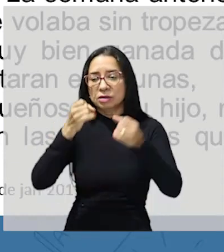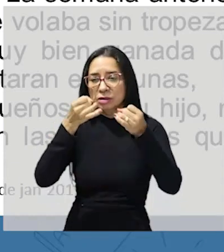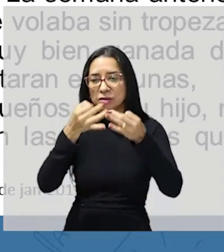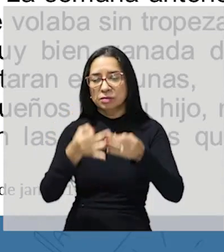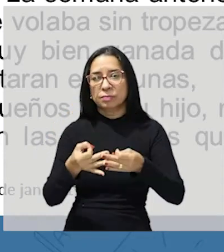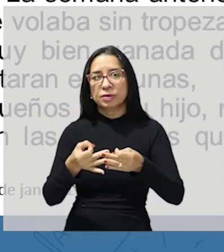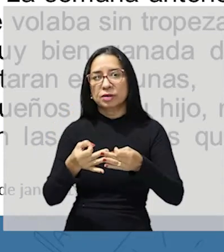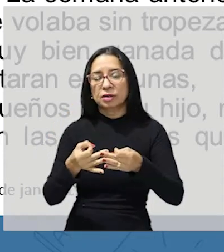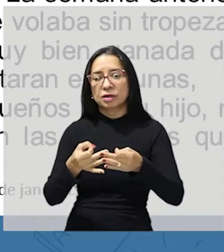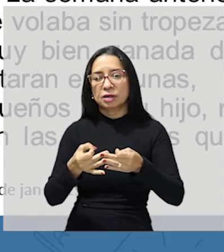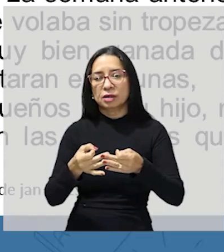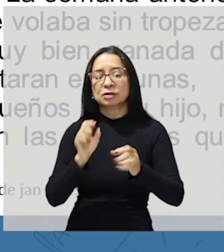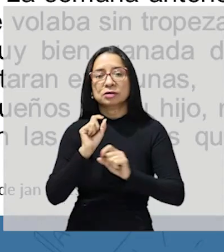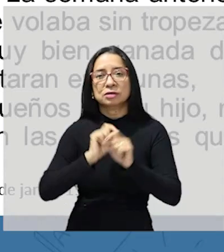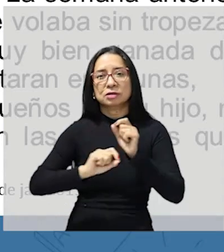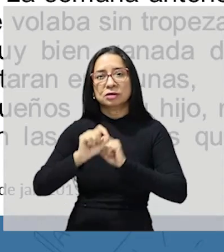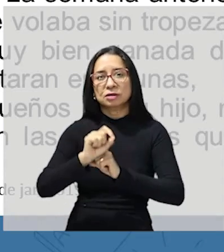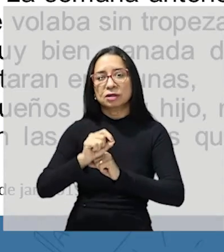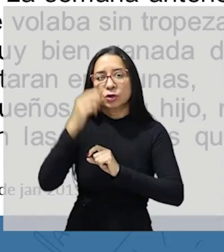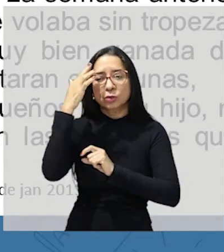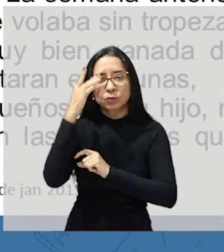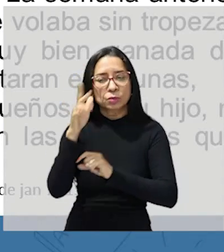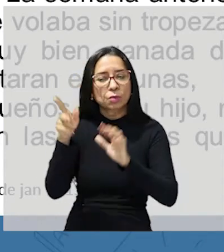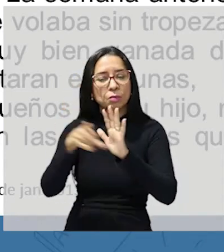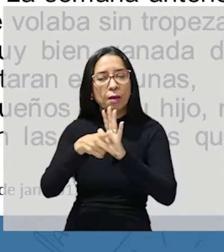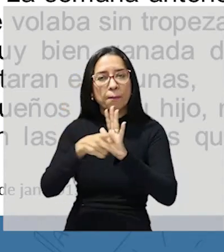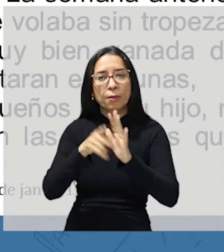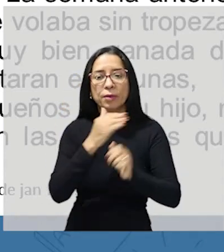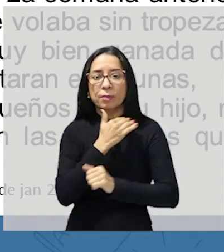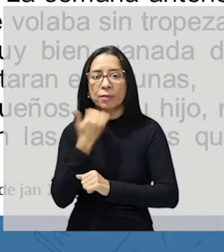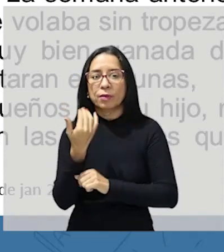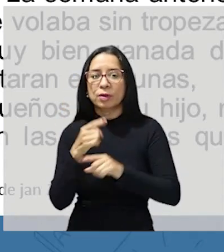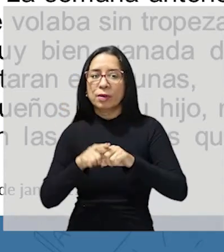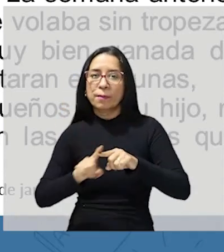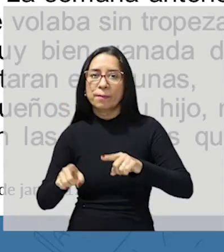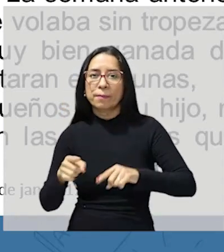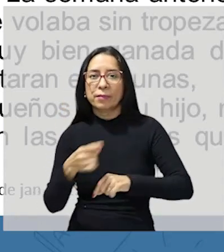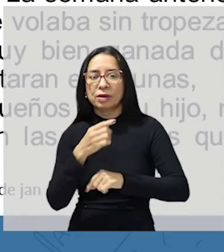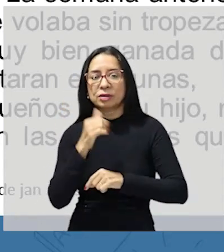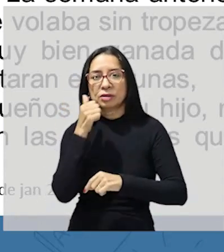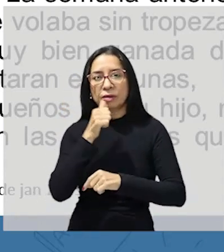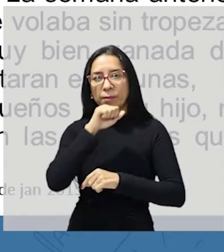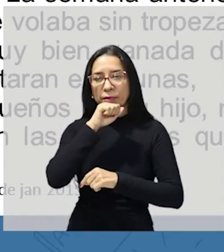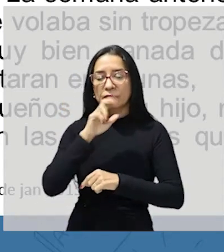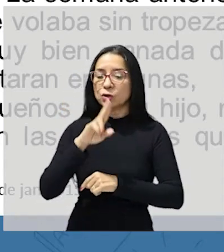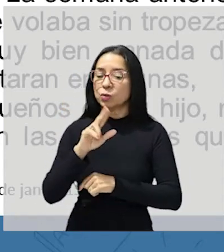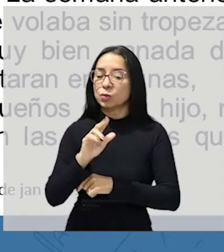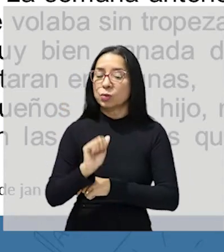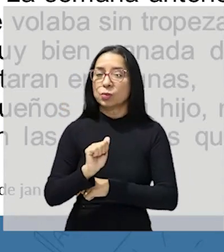morte por diversas vezes, né? Só que ela nunca